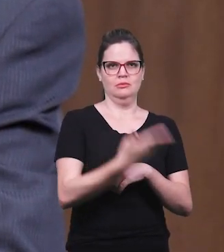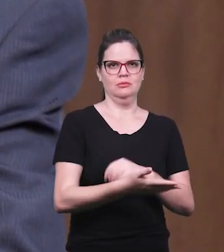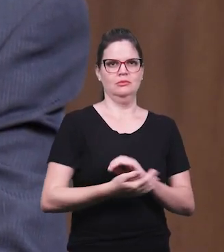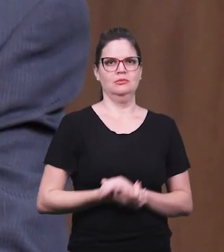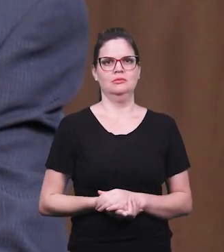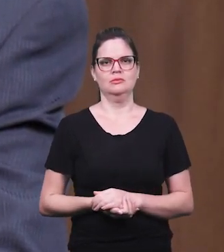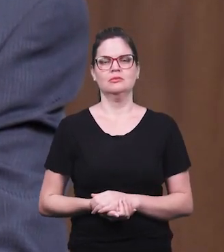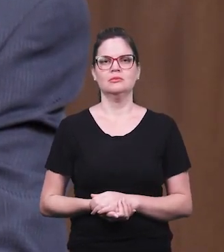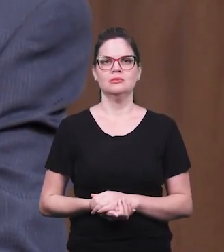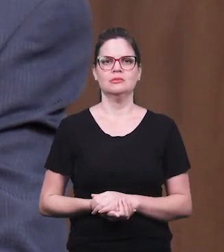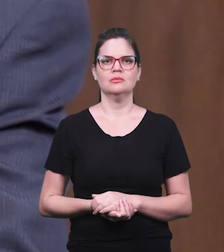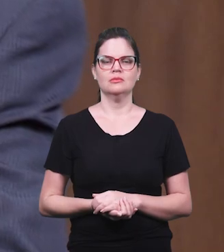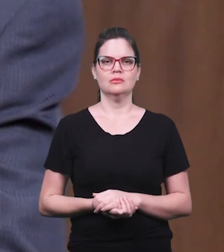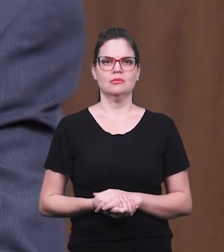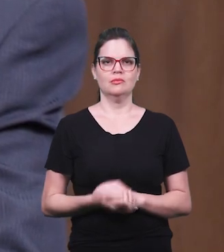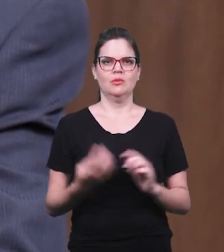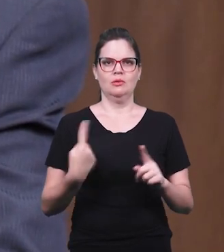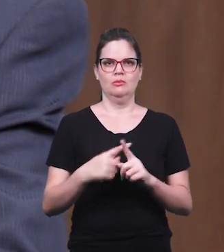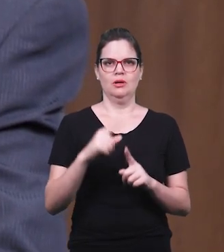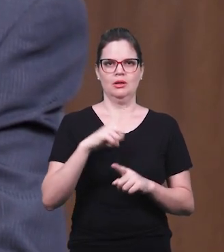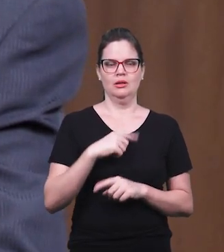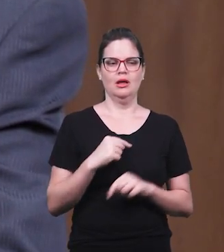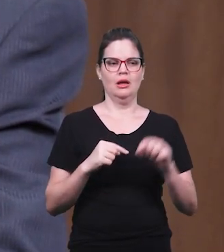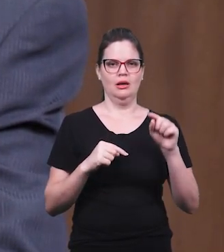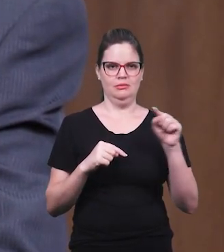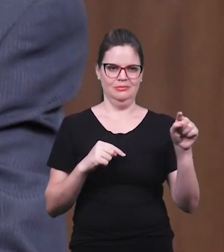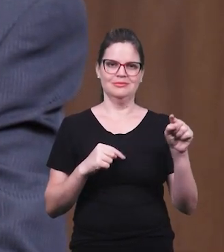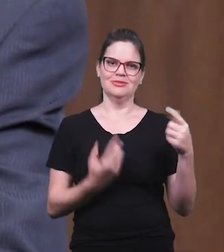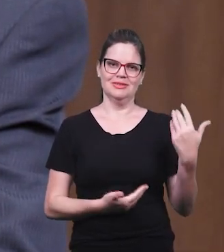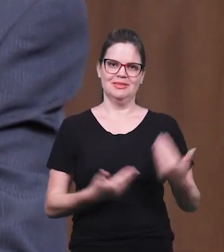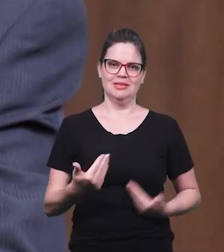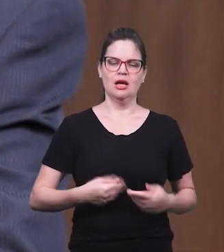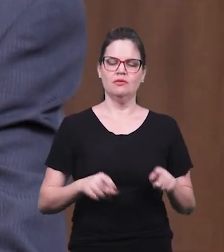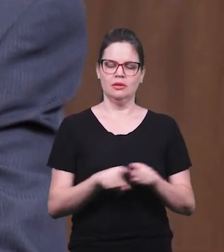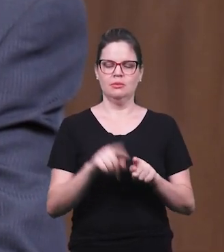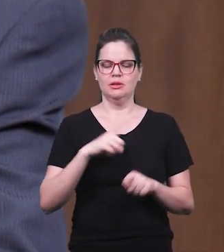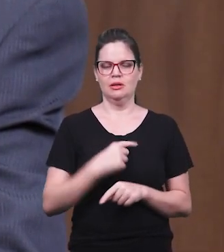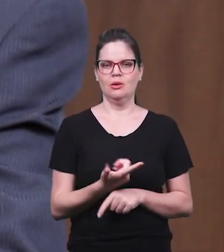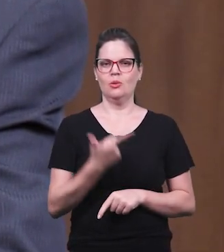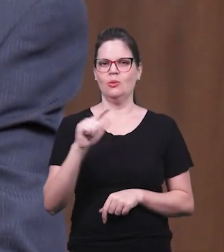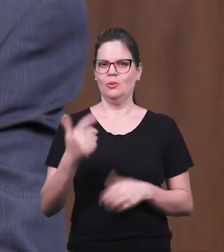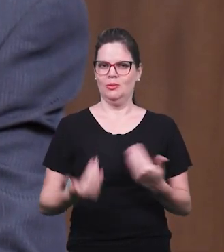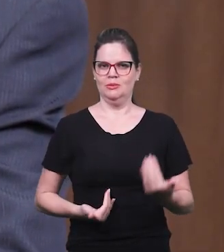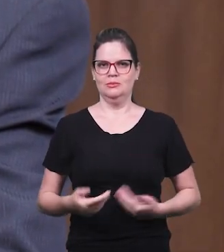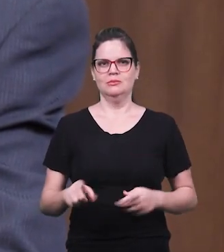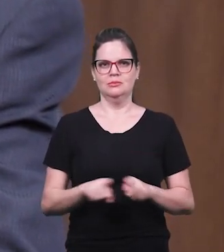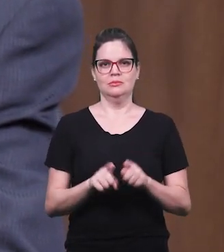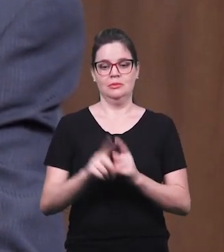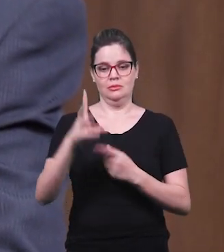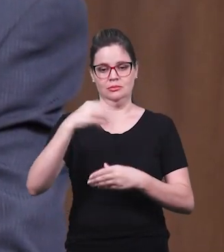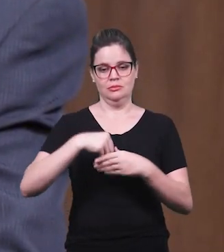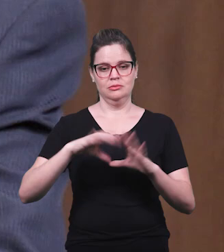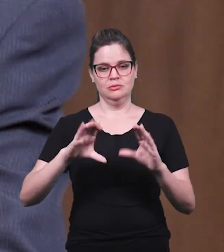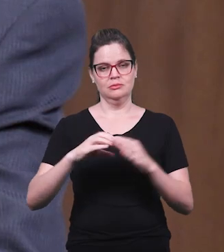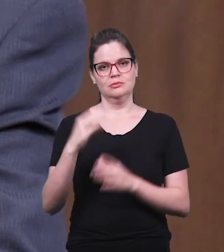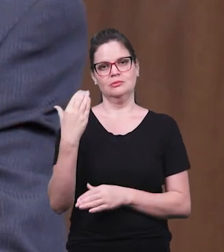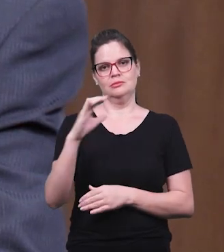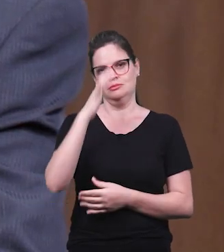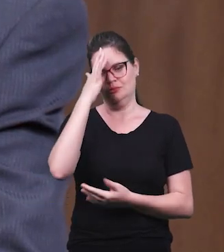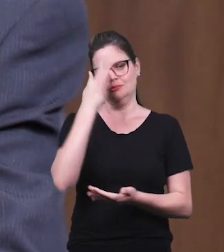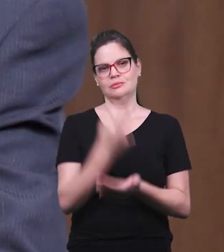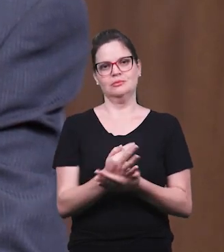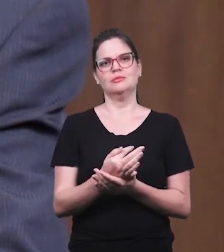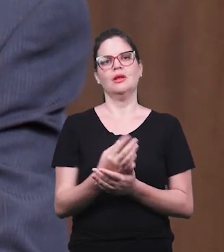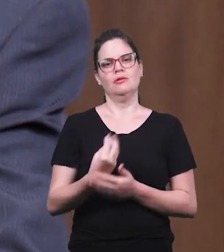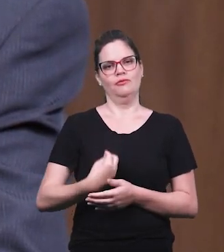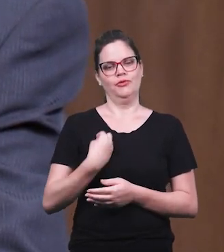temos, além do nosso irmão Alessandro Vitorino, outros irmãos também que pertencem ao grupo Ciência e Fé,